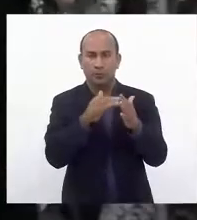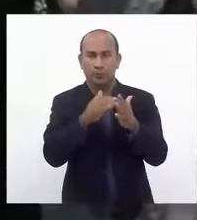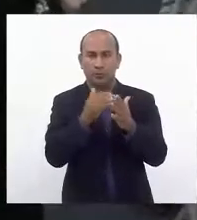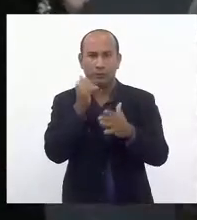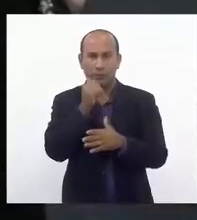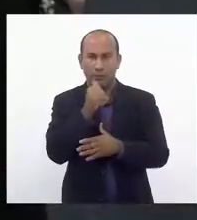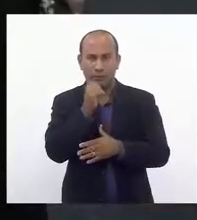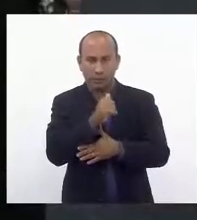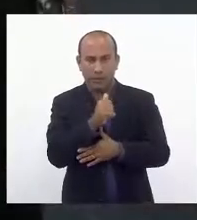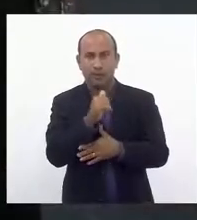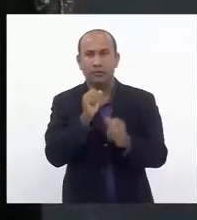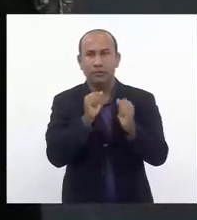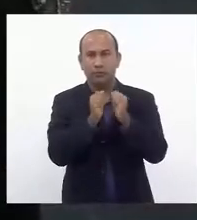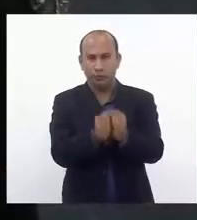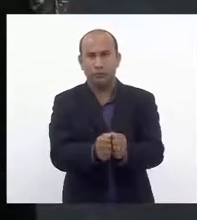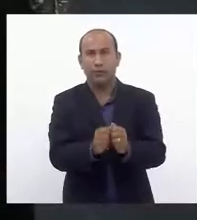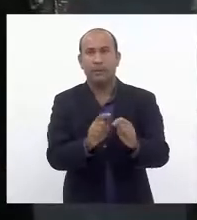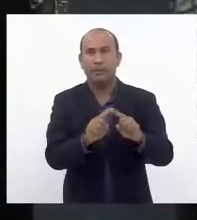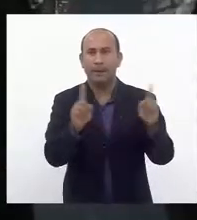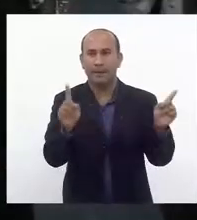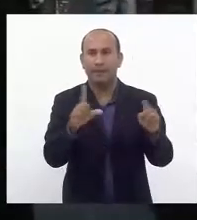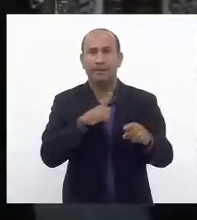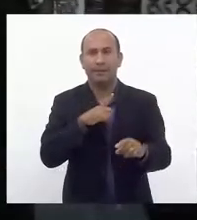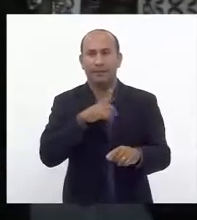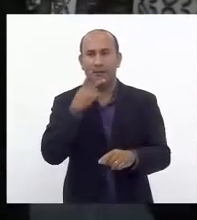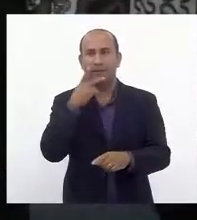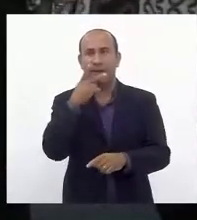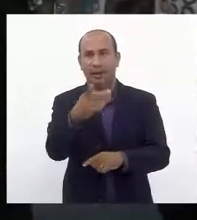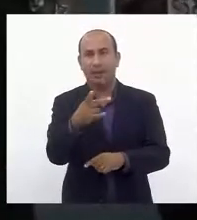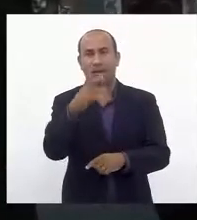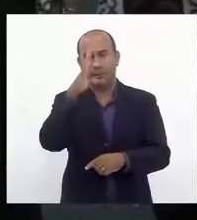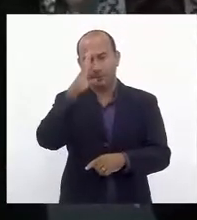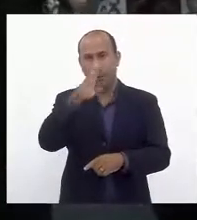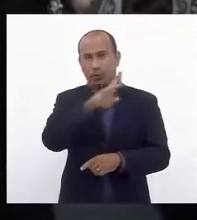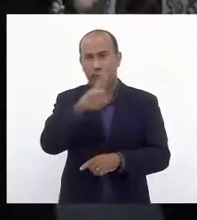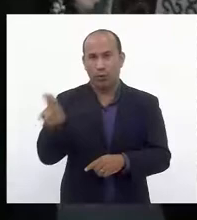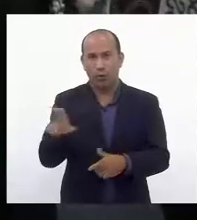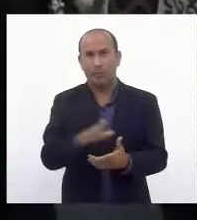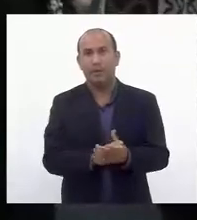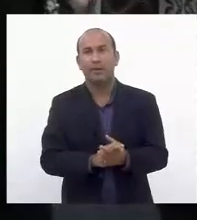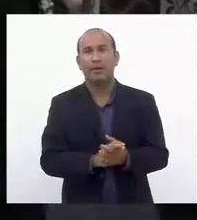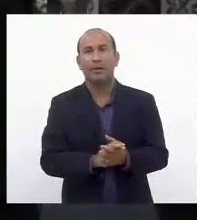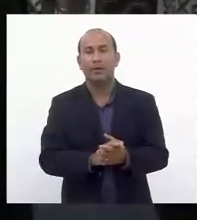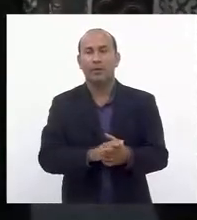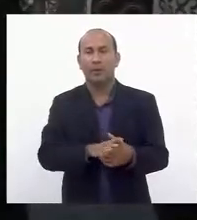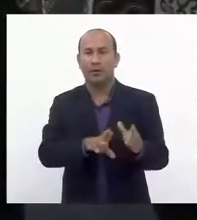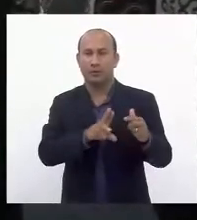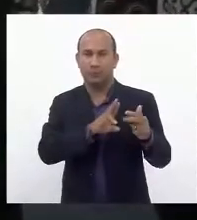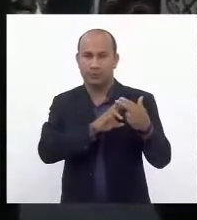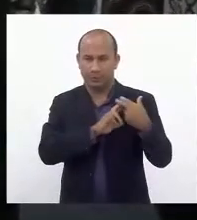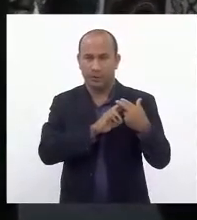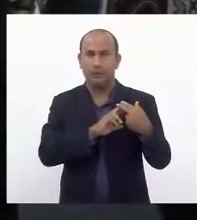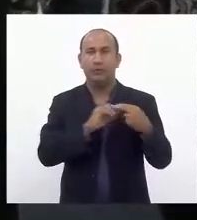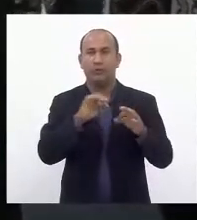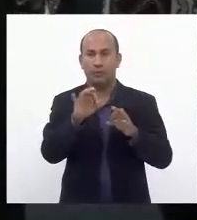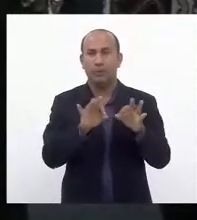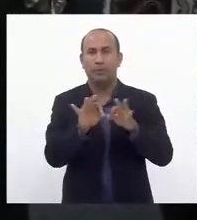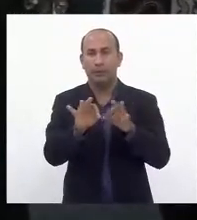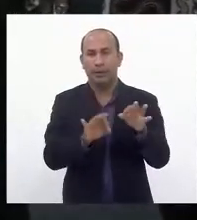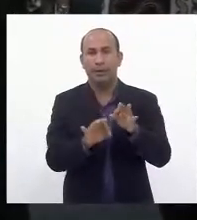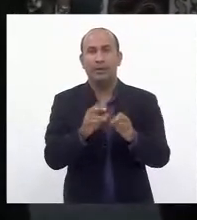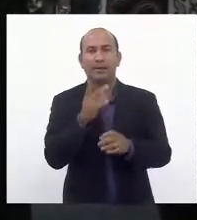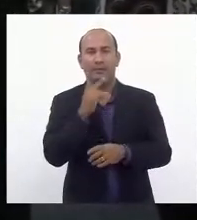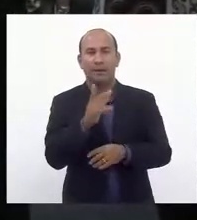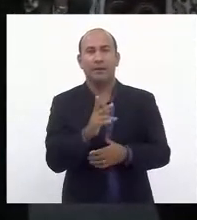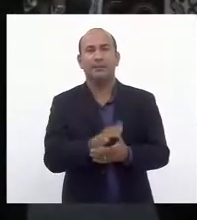todas as coautoras, mas tem que se falar, e eu faço questão disso, de enaltecer o autor do projeto, a autora do projeto, a sua